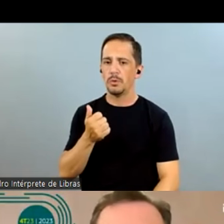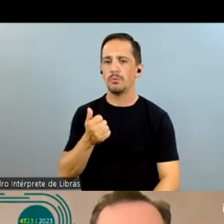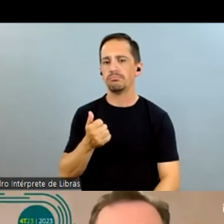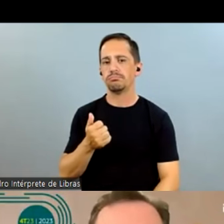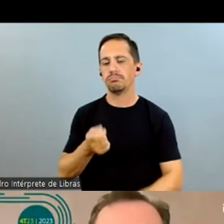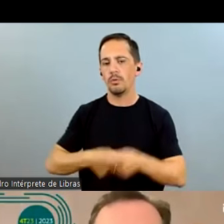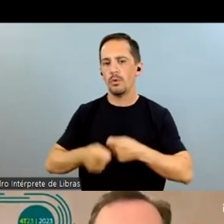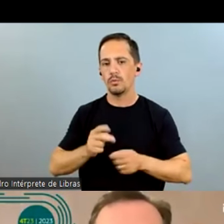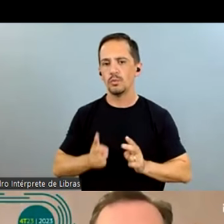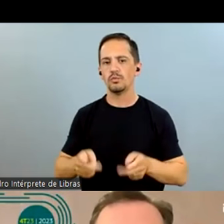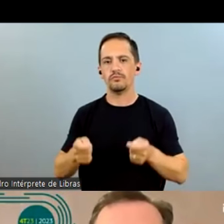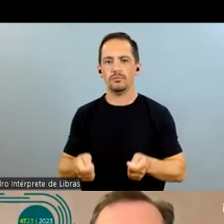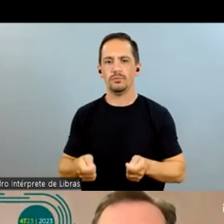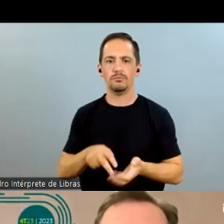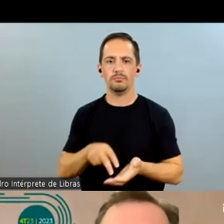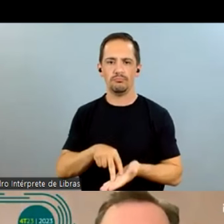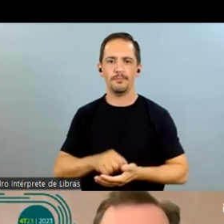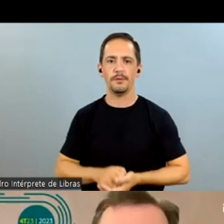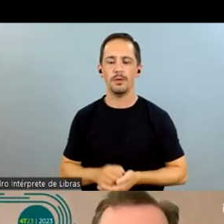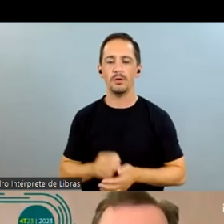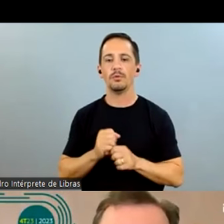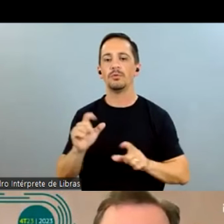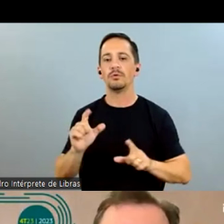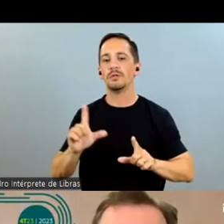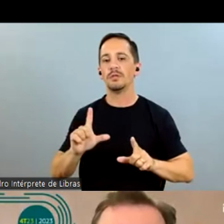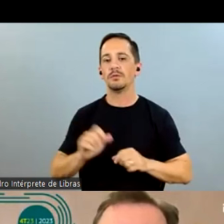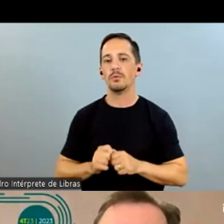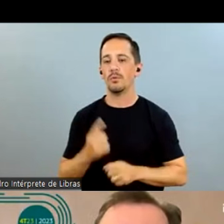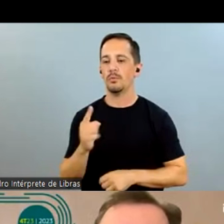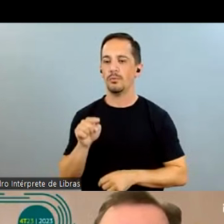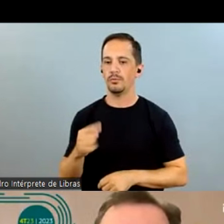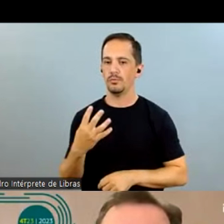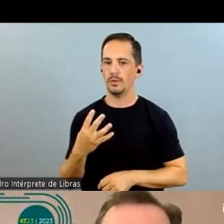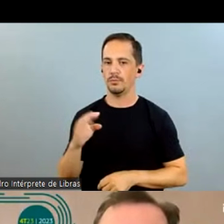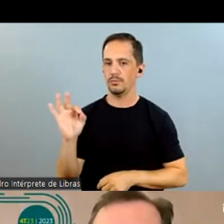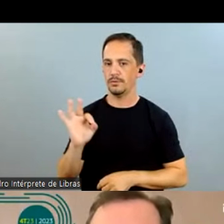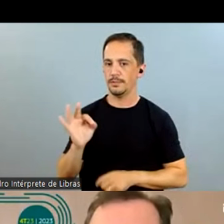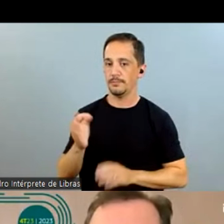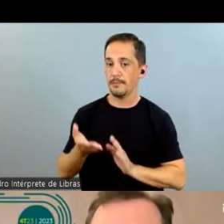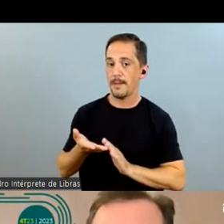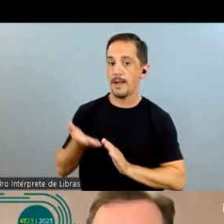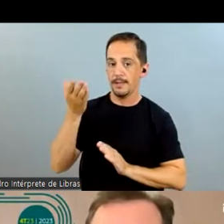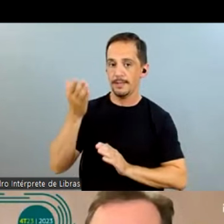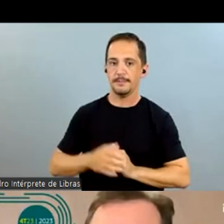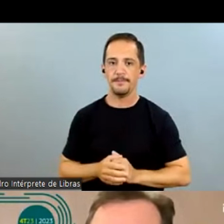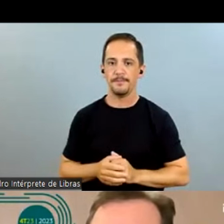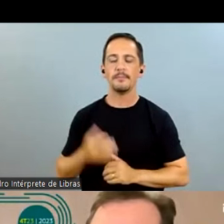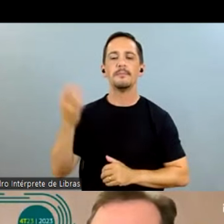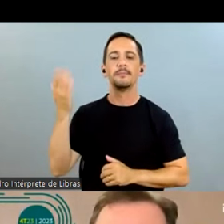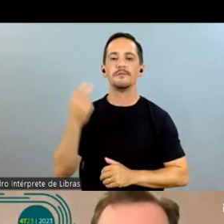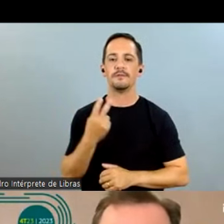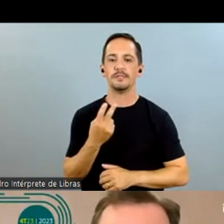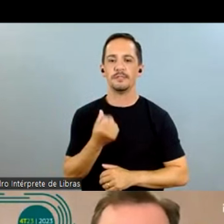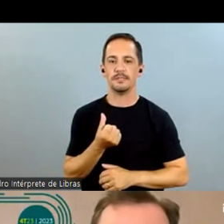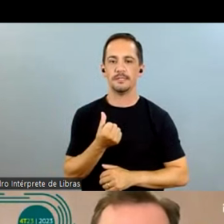eh o lucro líquido ficou 1.4% acima quando na mesma base Ele caiu 26.8 mas